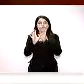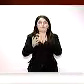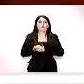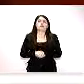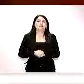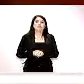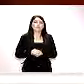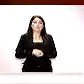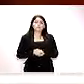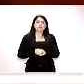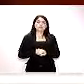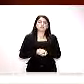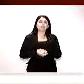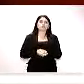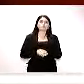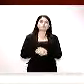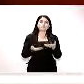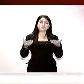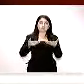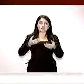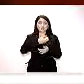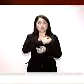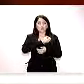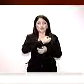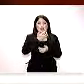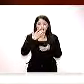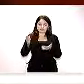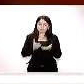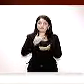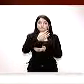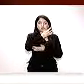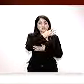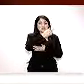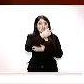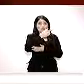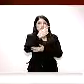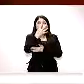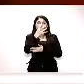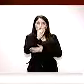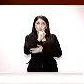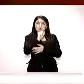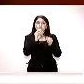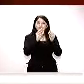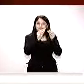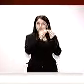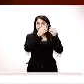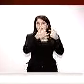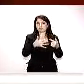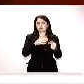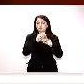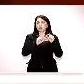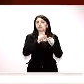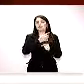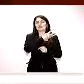aprovados relato em conjunto os itens 47 e 41 o tratam de recursos ordinários